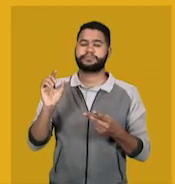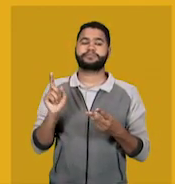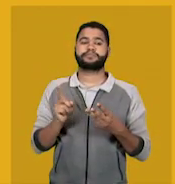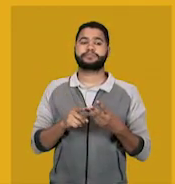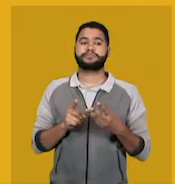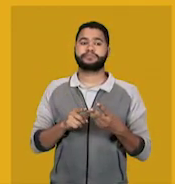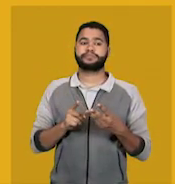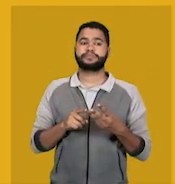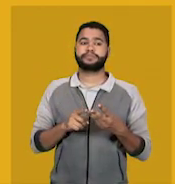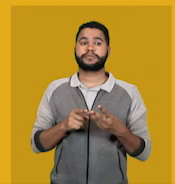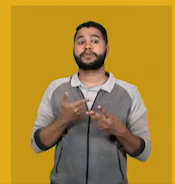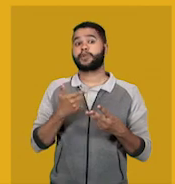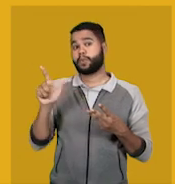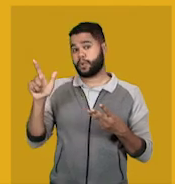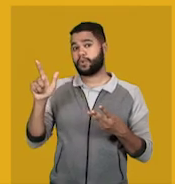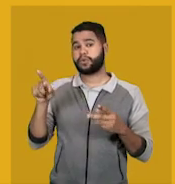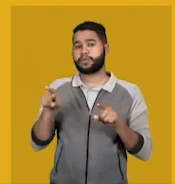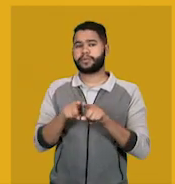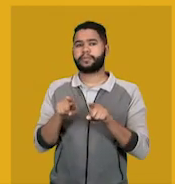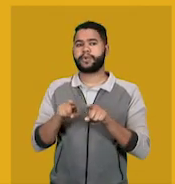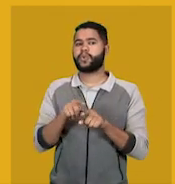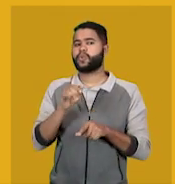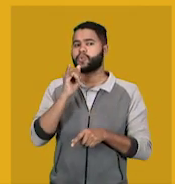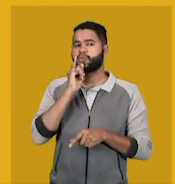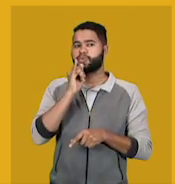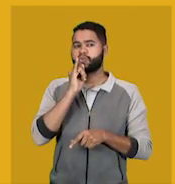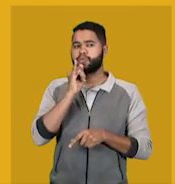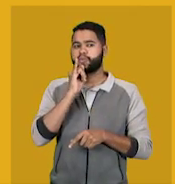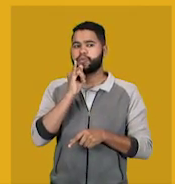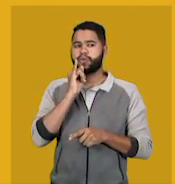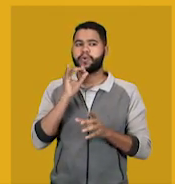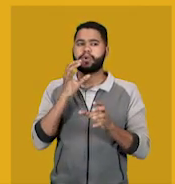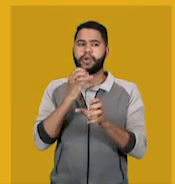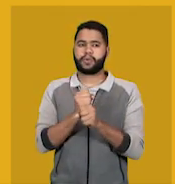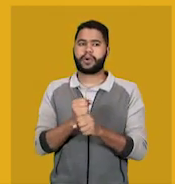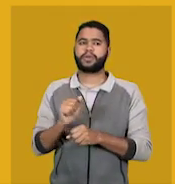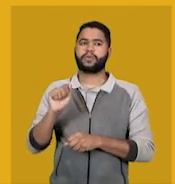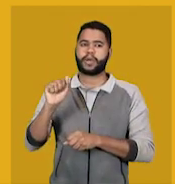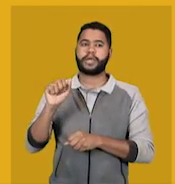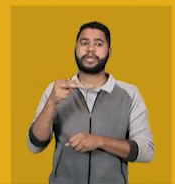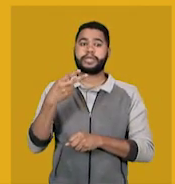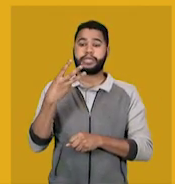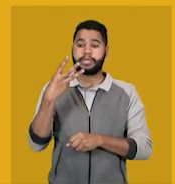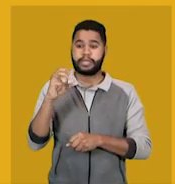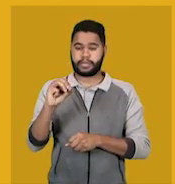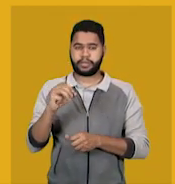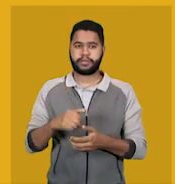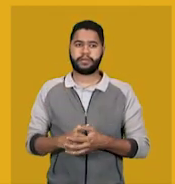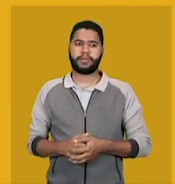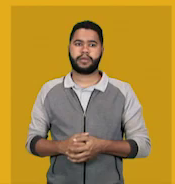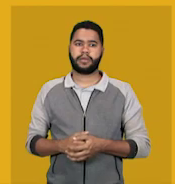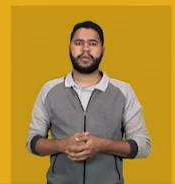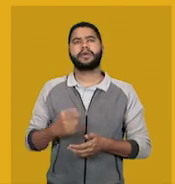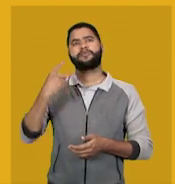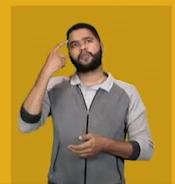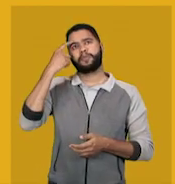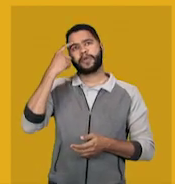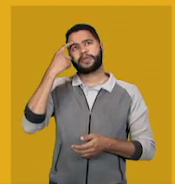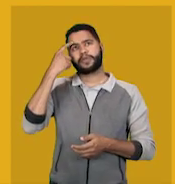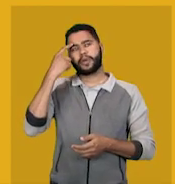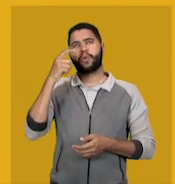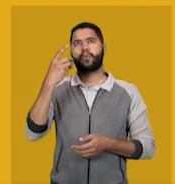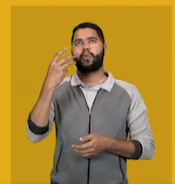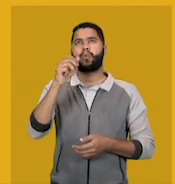graus. Existe uma outra forma de fazer. Vamos supor que eu tenha calculado aqui o meu A, deu 30 graus. Aí eu vou pensar o seguinte, se